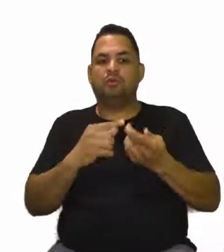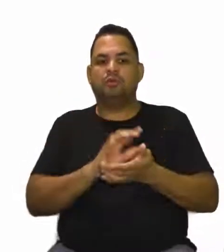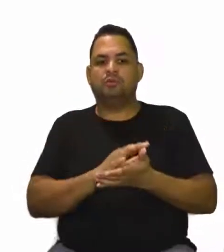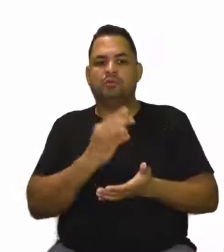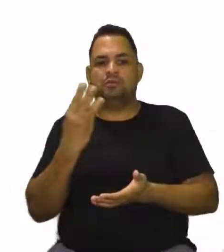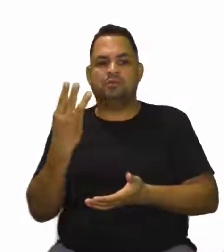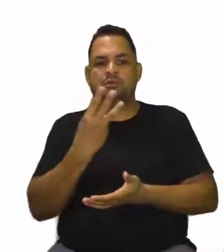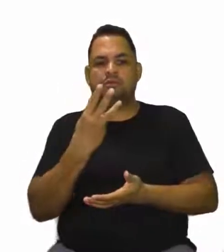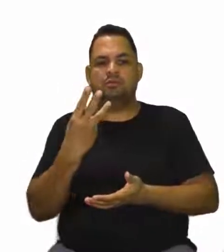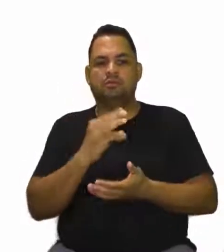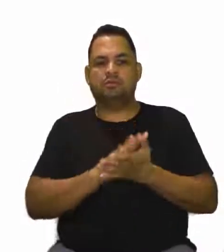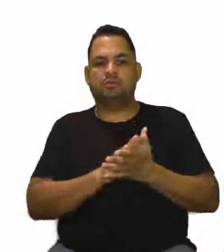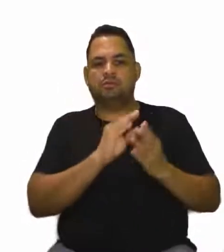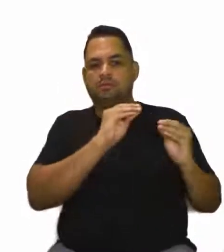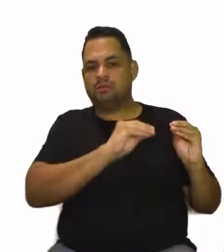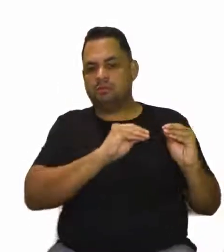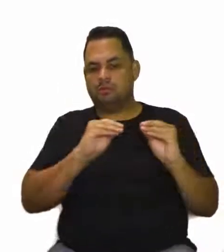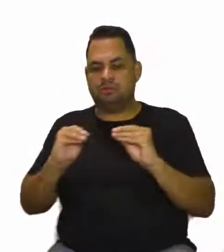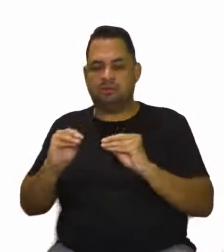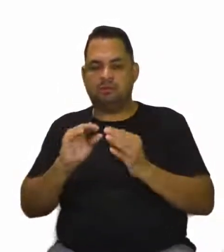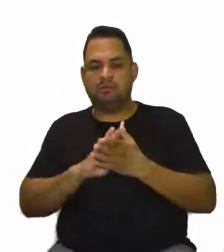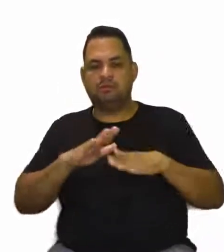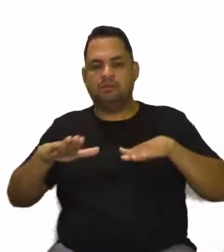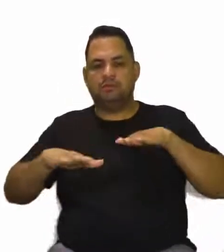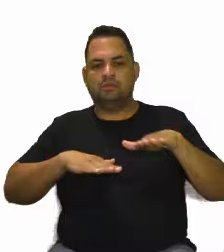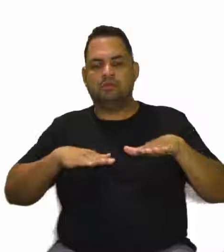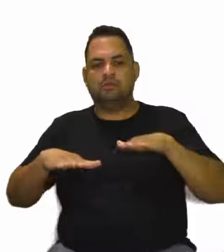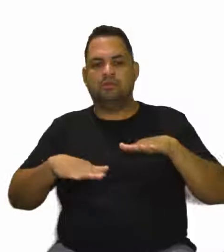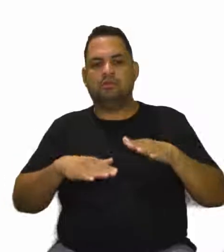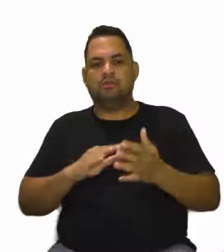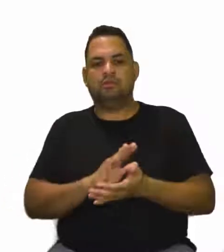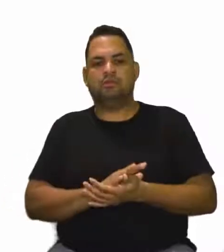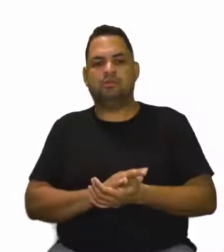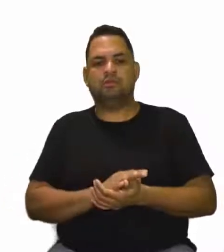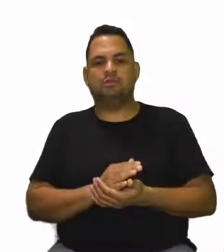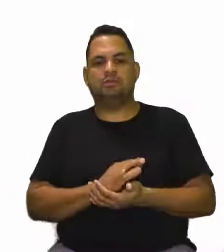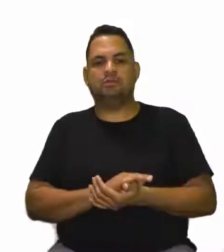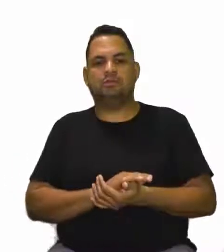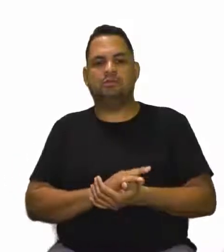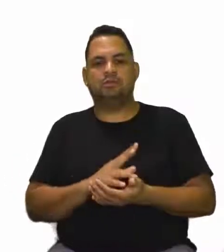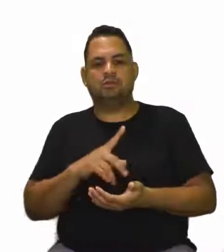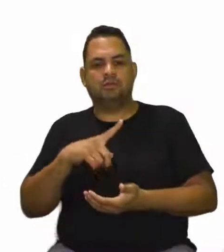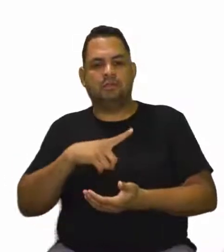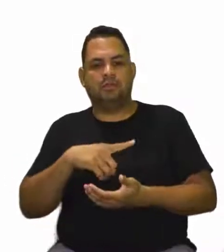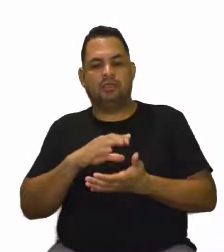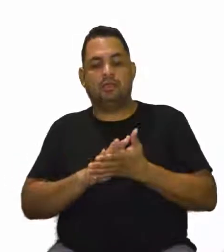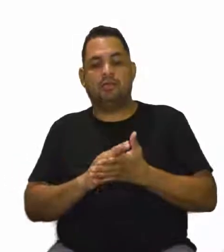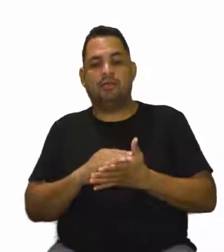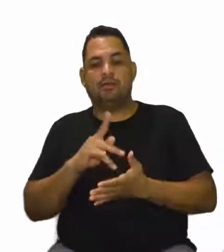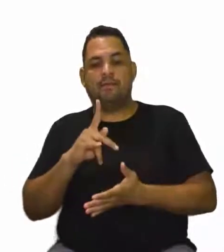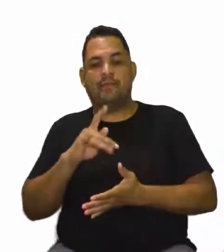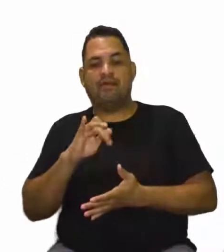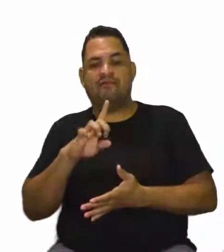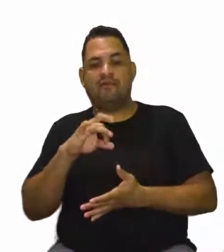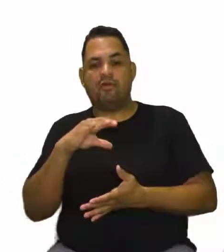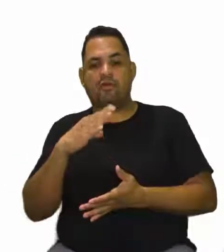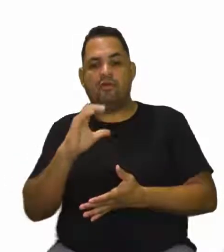A transferência do movimento. Aqui, ele vai ser exigido mais a performance,